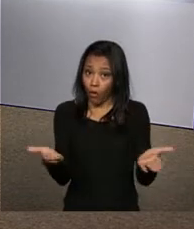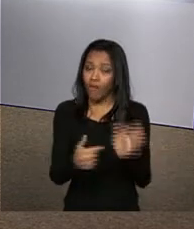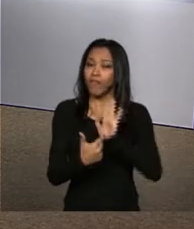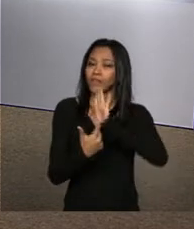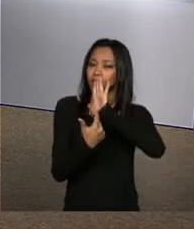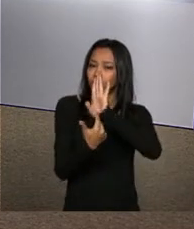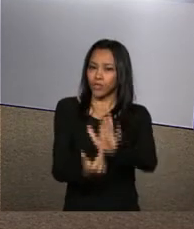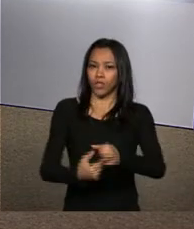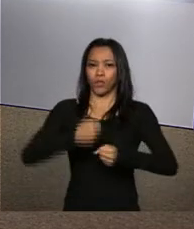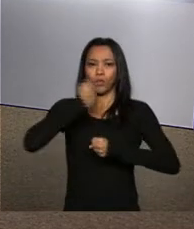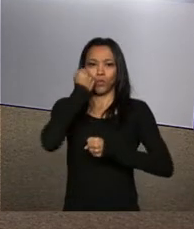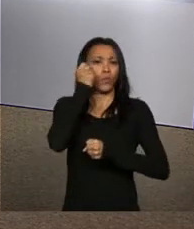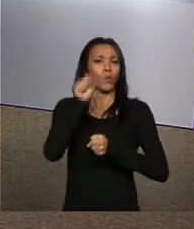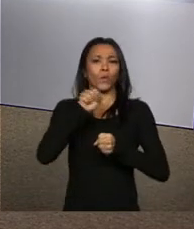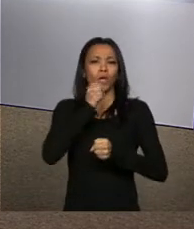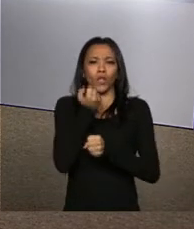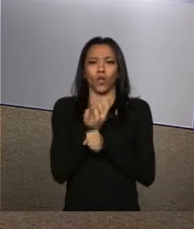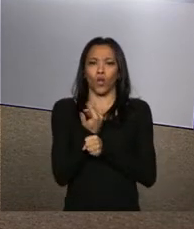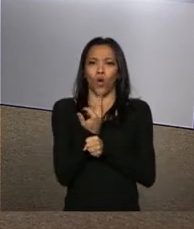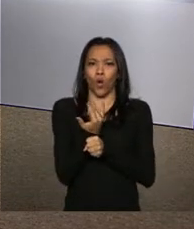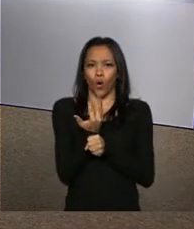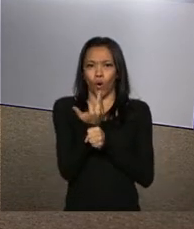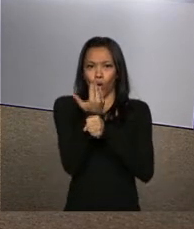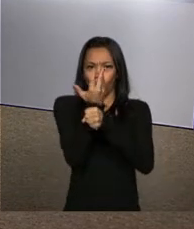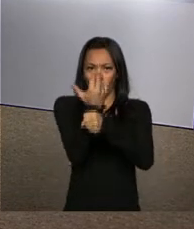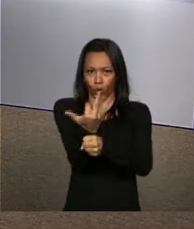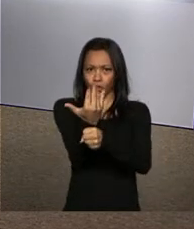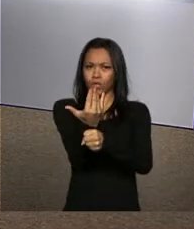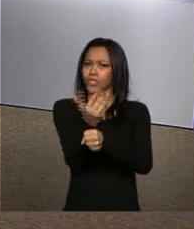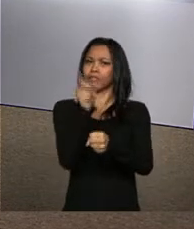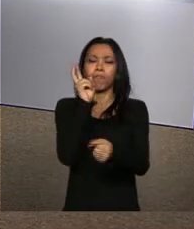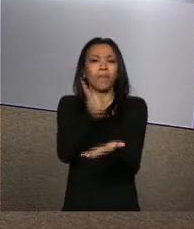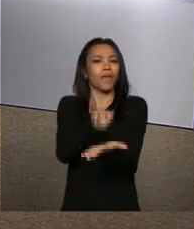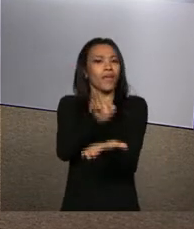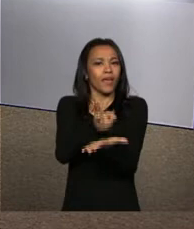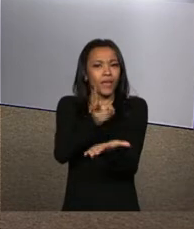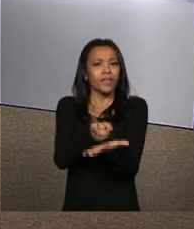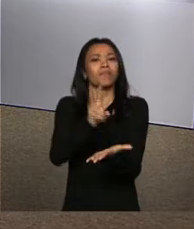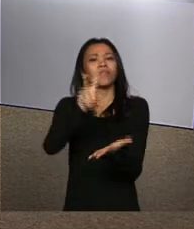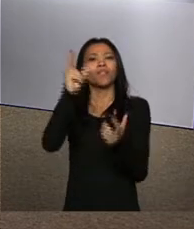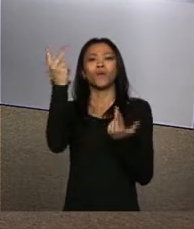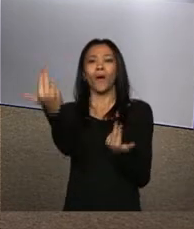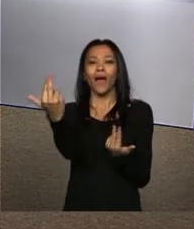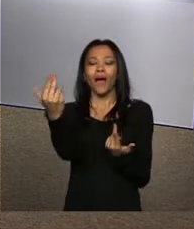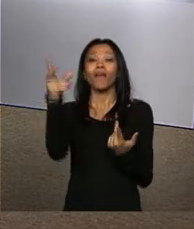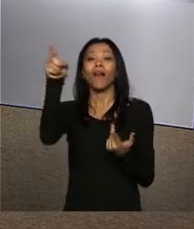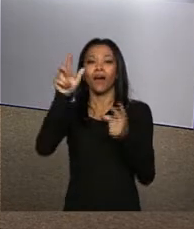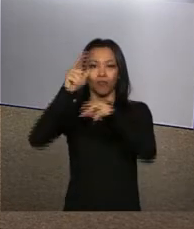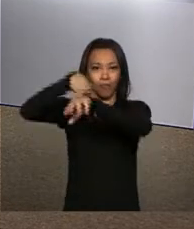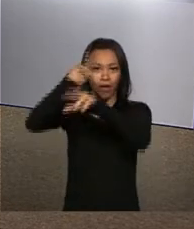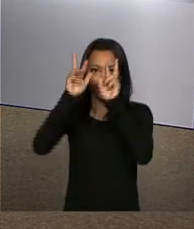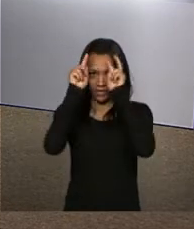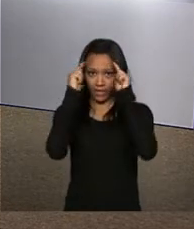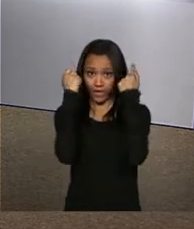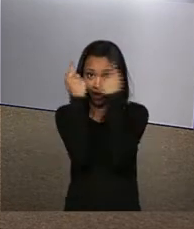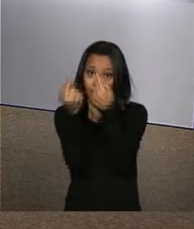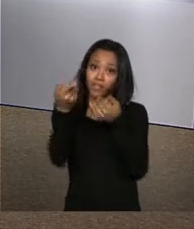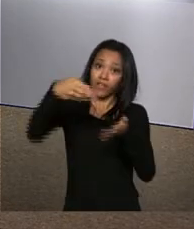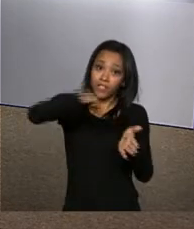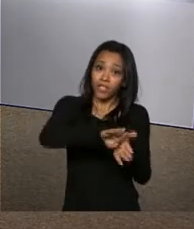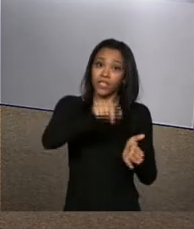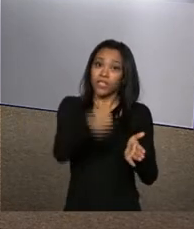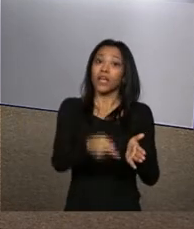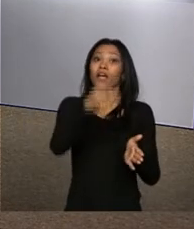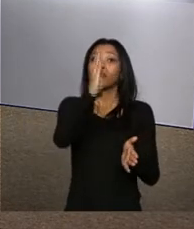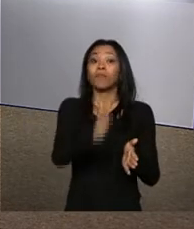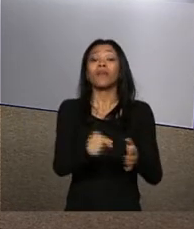oficialmente hoje. A tocha vai carregar a mesma chama olímpica que será acesa na Grécia e desembarcará no Maracanã, no Rio de